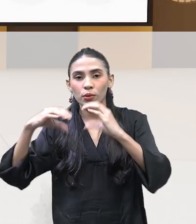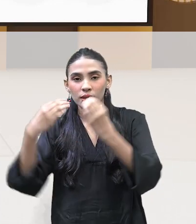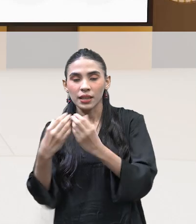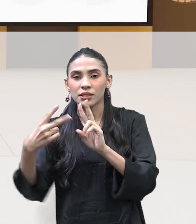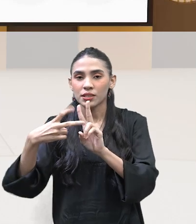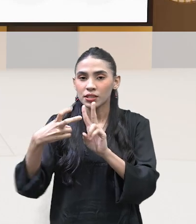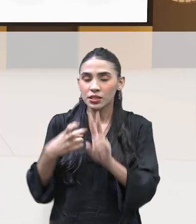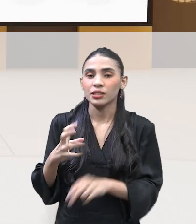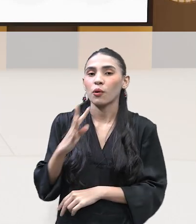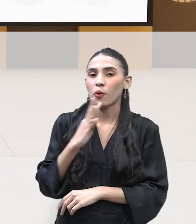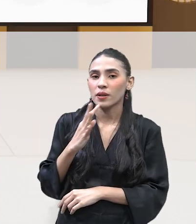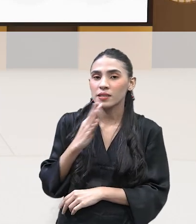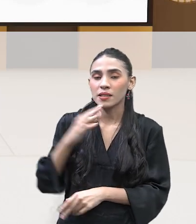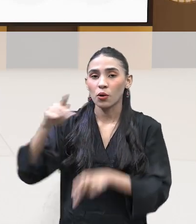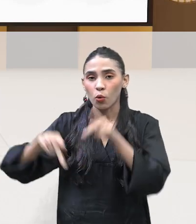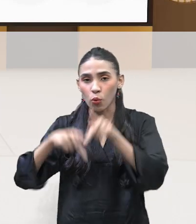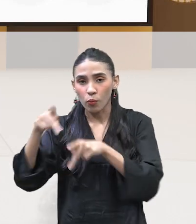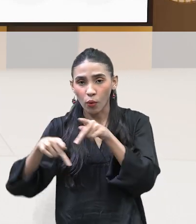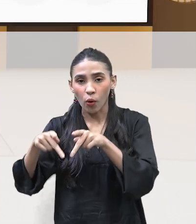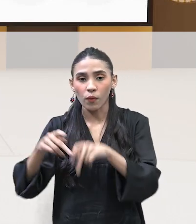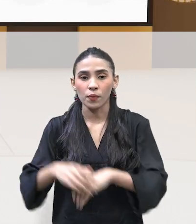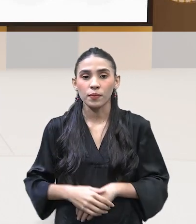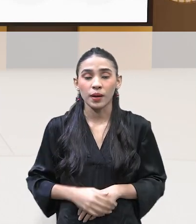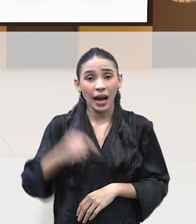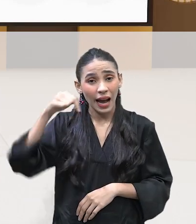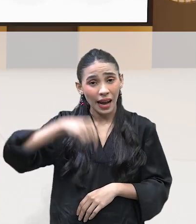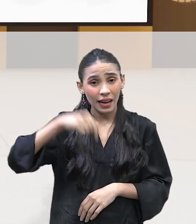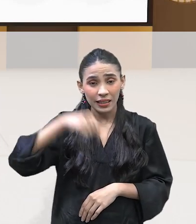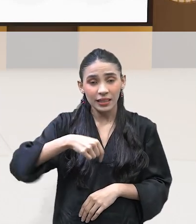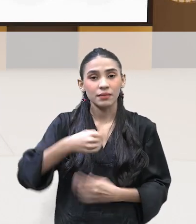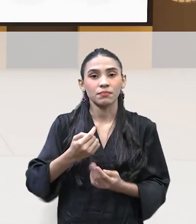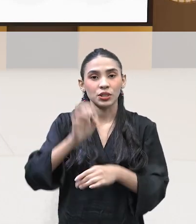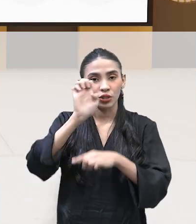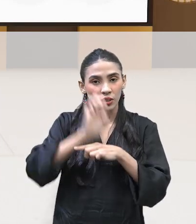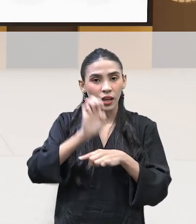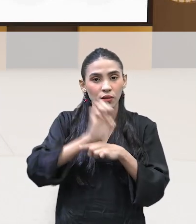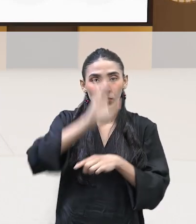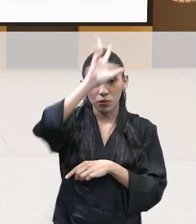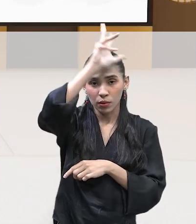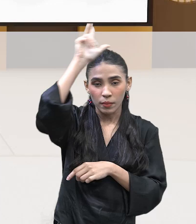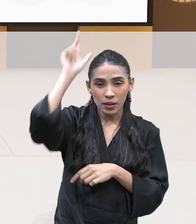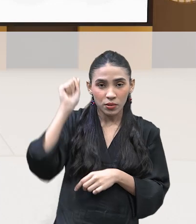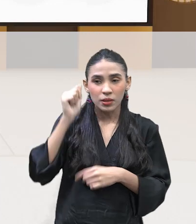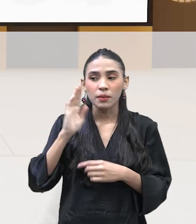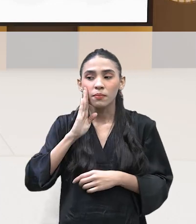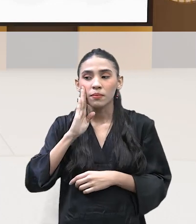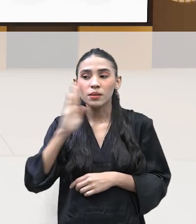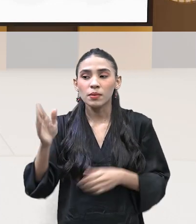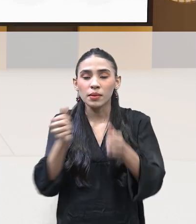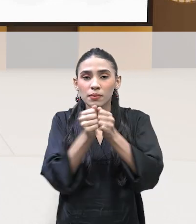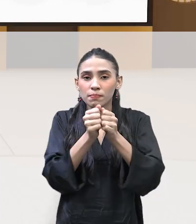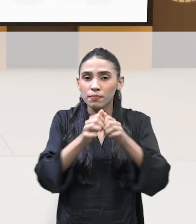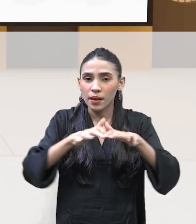perto esse povo que é aqui, né, do Amazonas. Então, ele faz muito parte ali de São Gabriel da